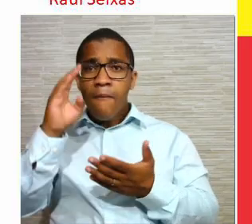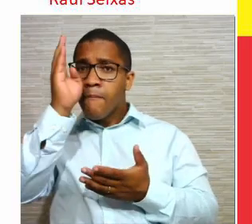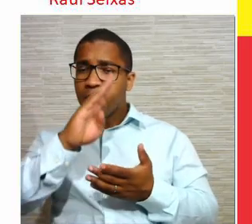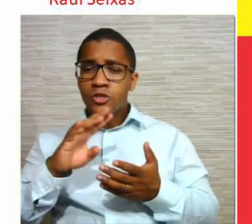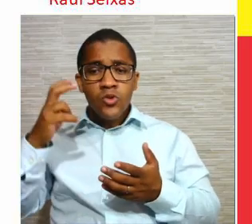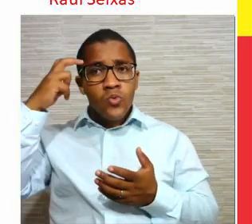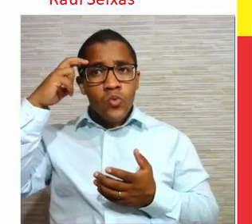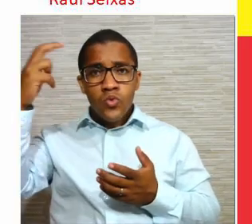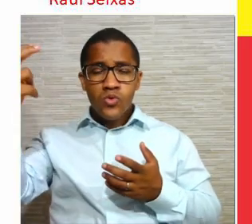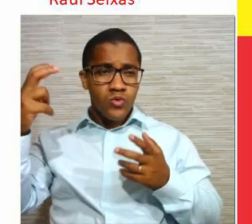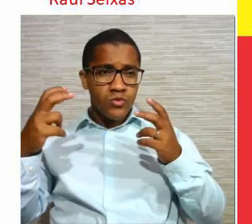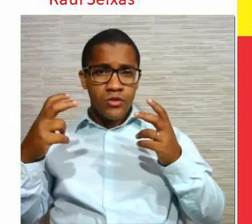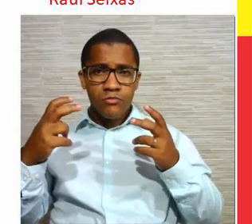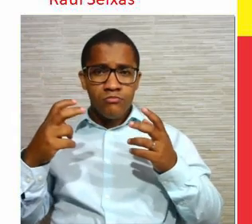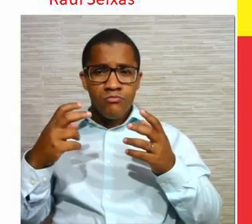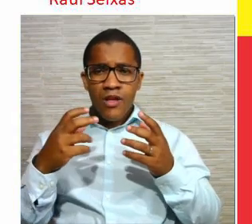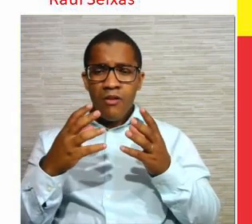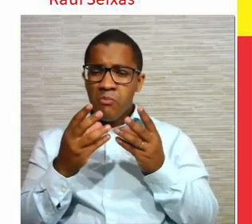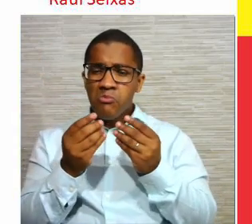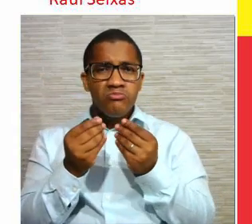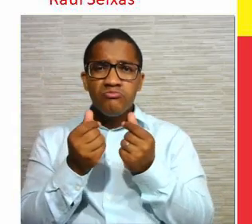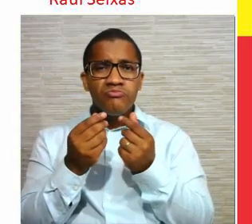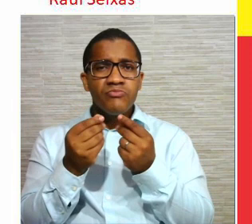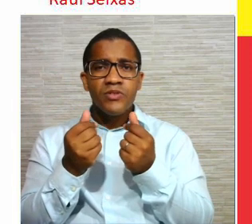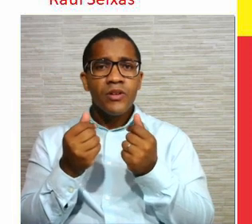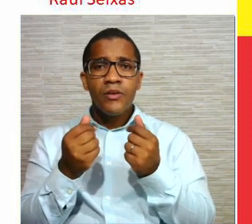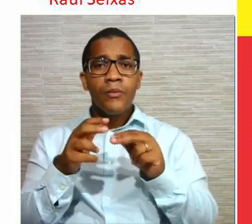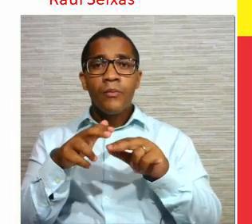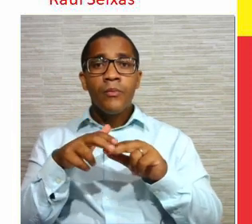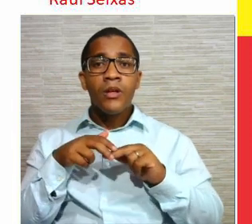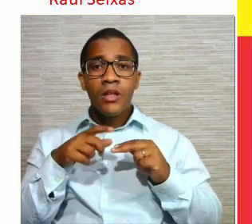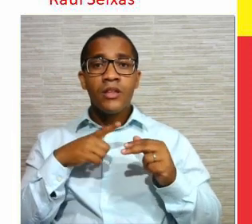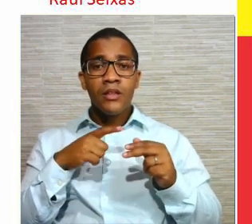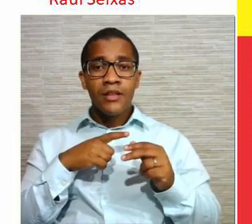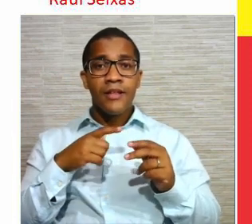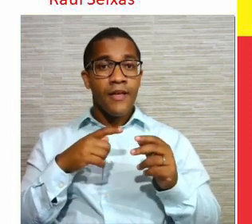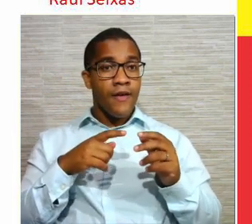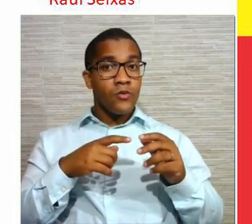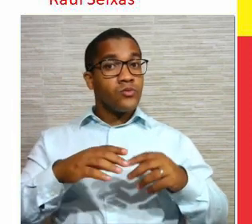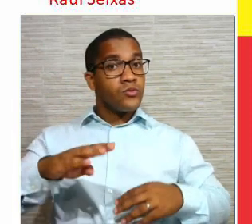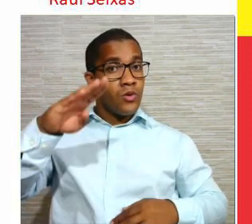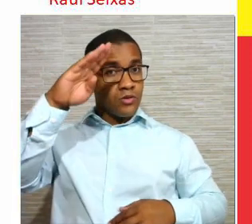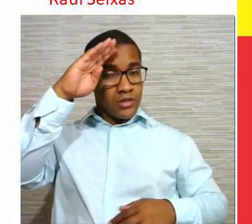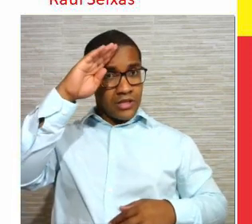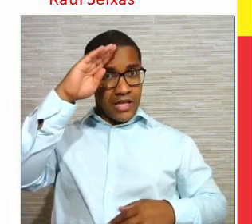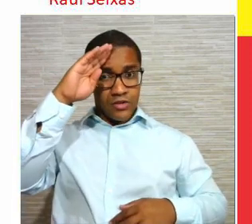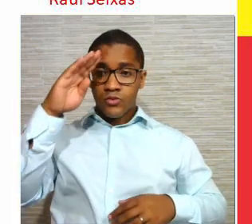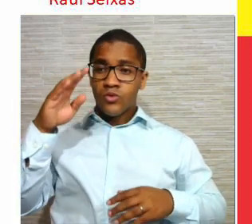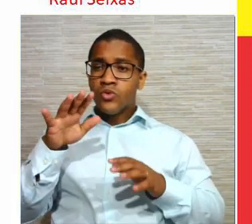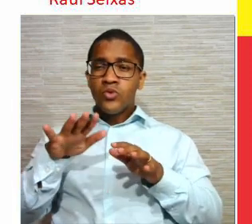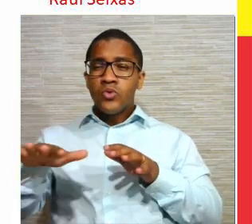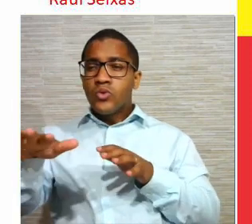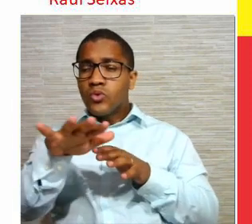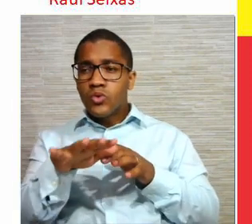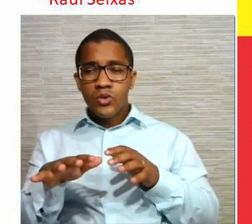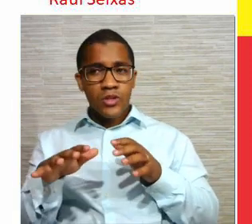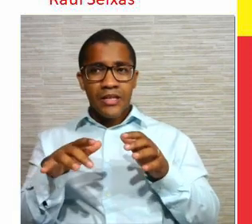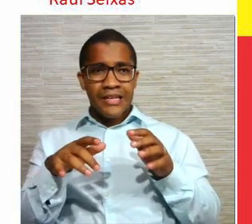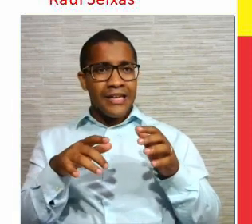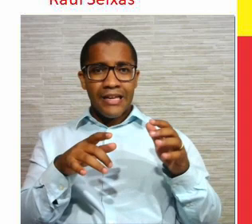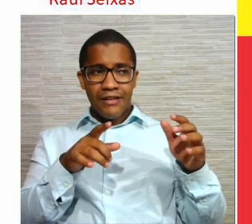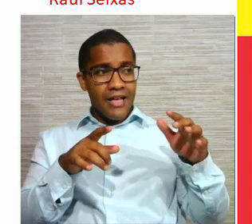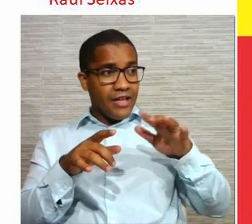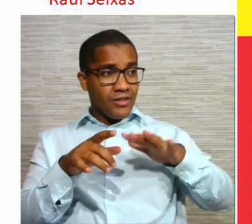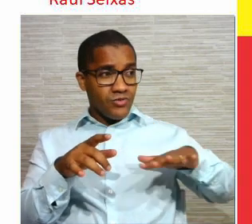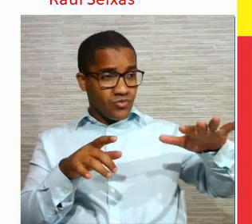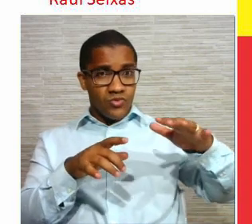marasmo cultural, né? Fato que pode ser explicado pela forte repressão militar que os artistas sofriam nesse período, né?